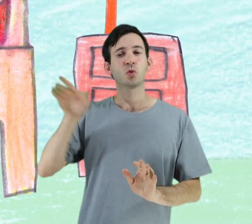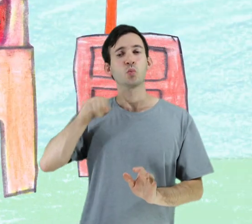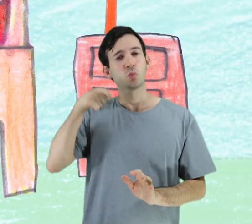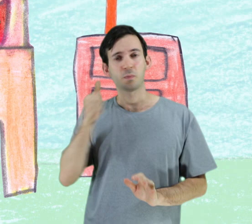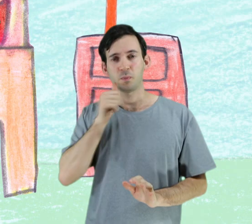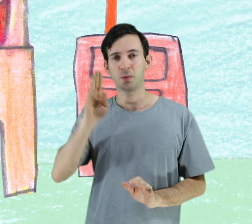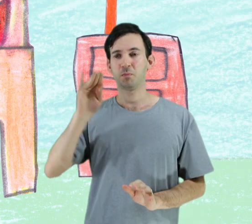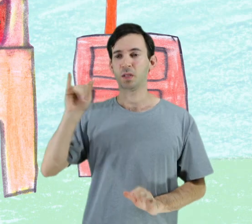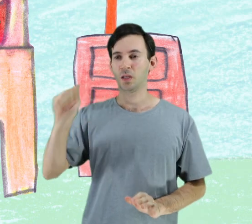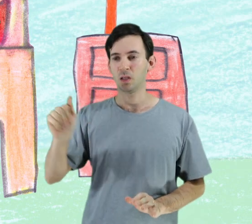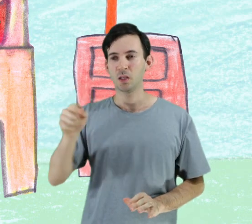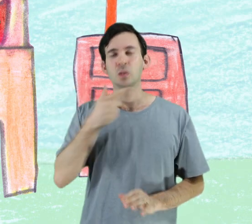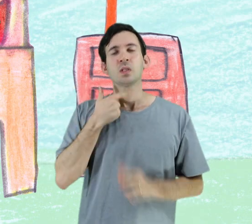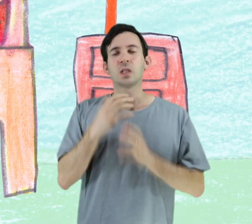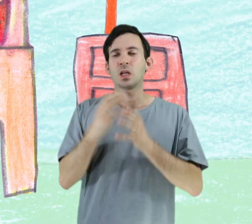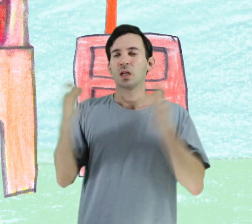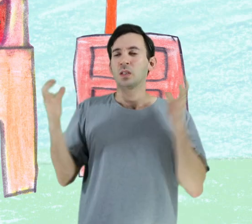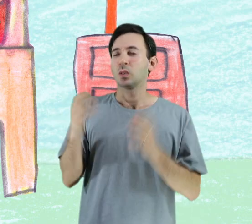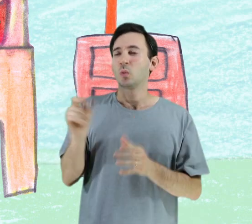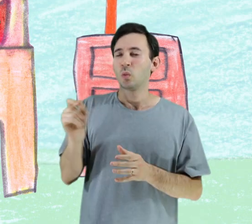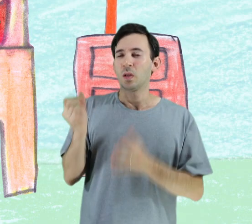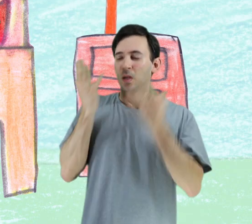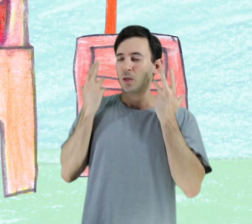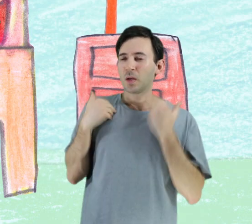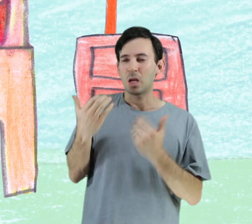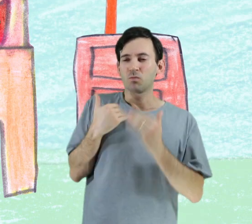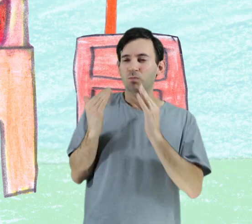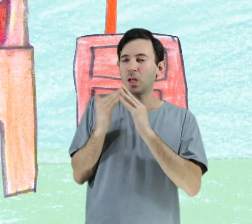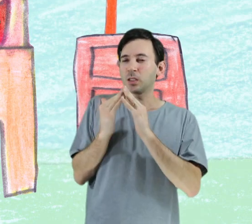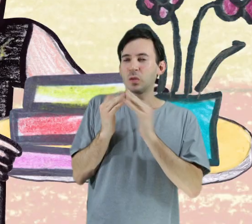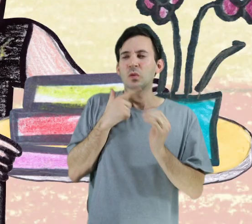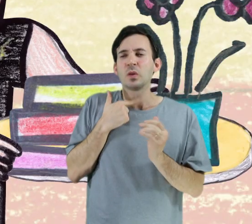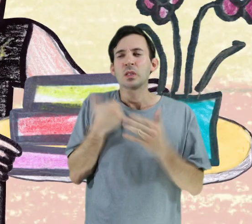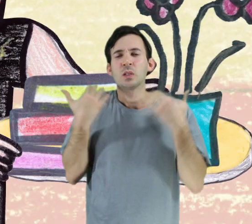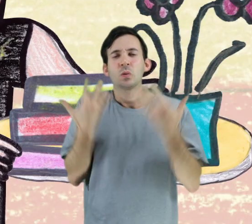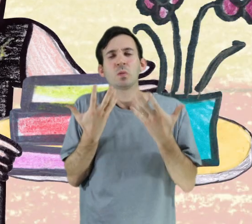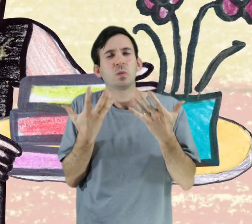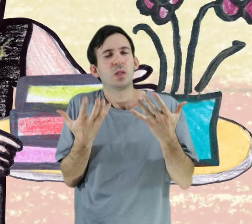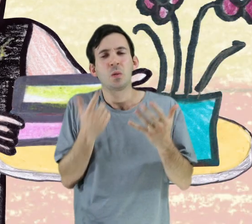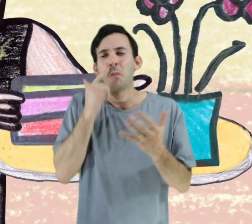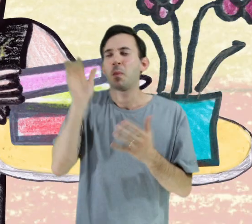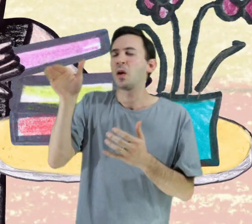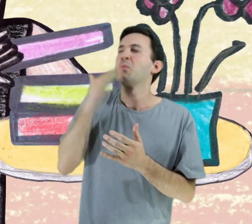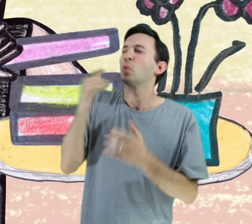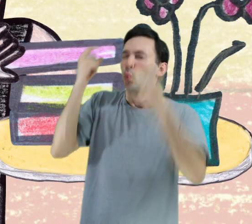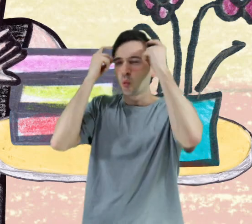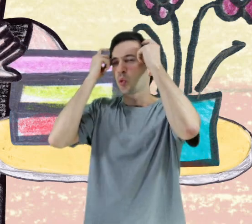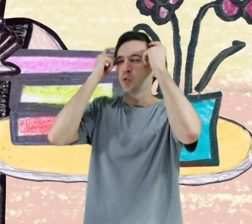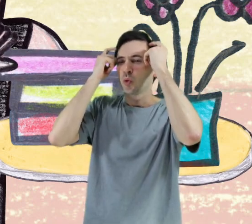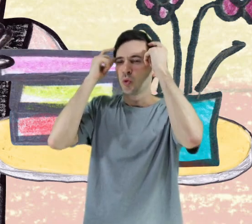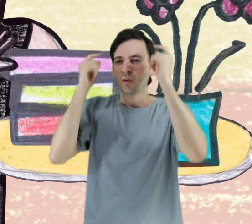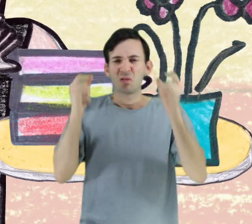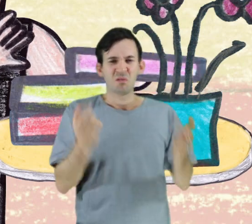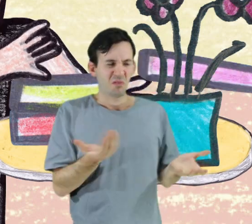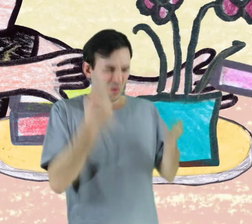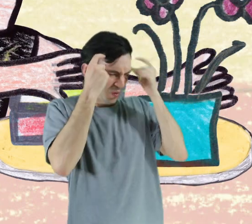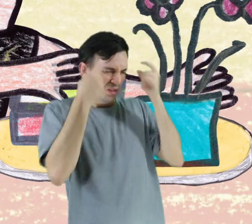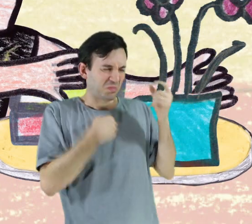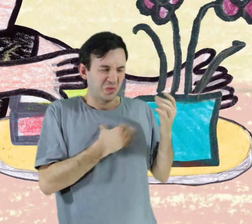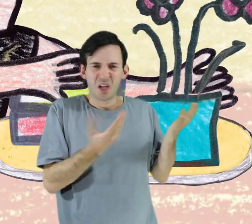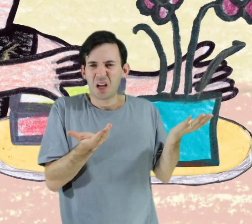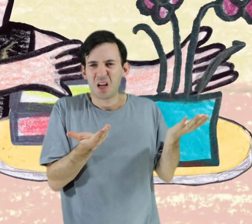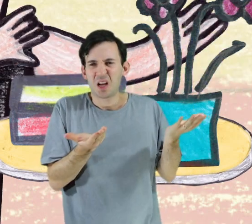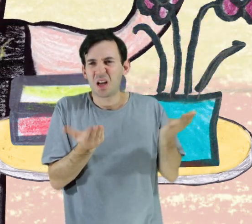Bia e seu maior desejo era ter um bichinho de estimação. A vontade era tanta que foi até seu pai e pediu um urso.